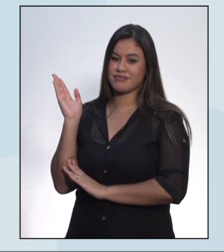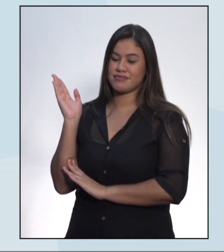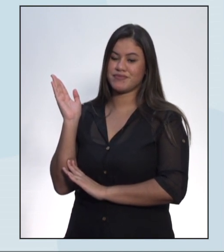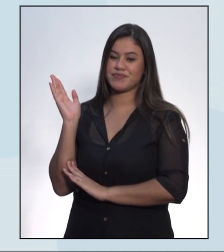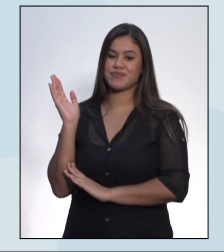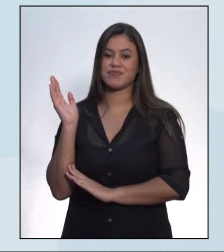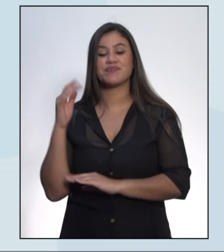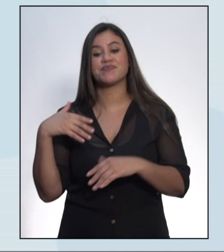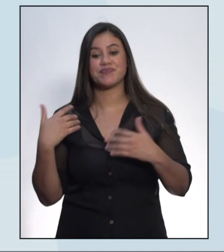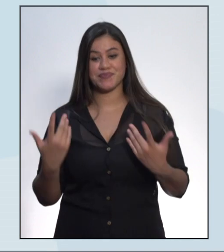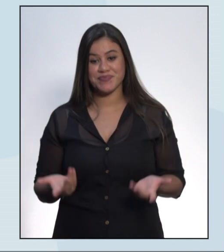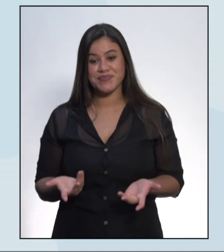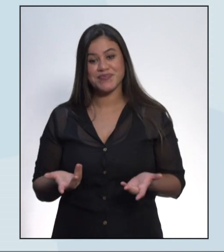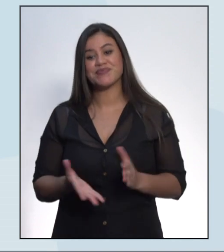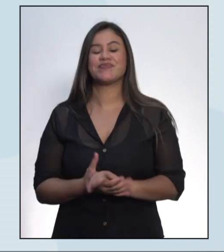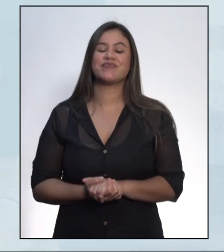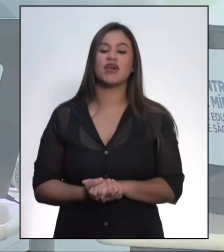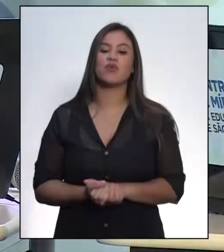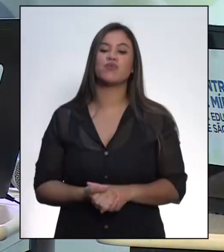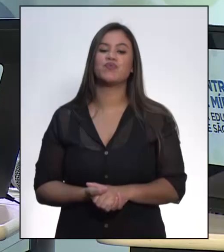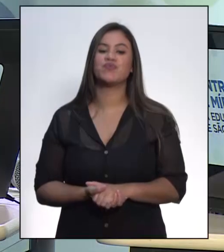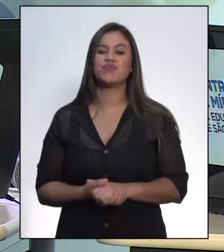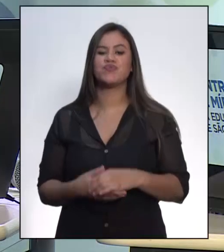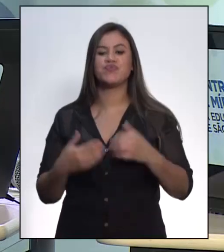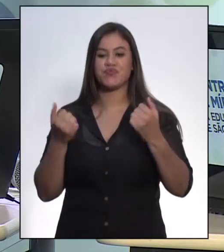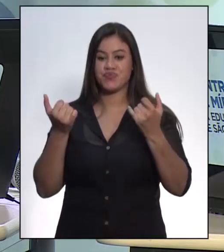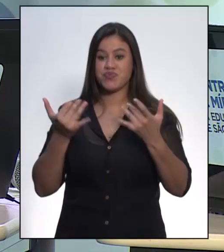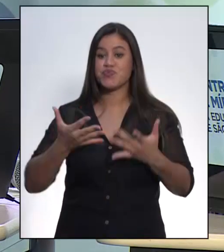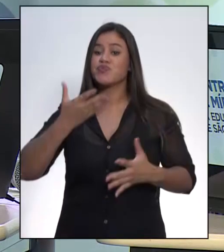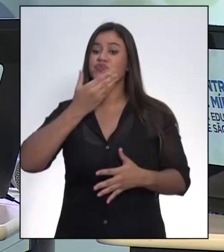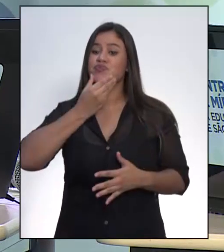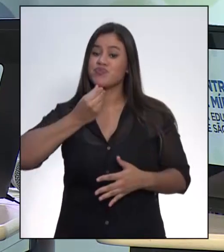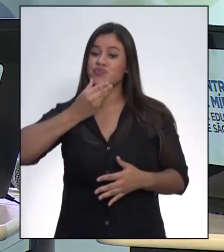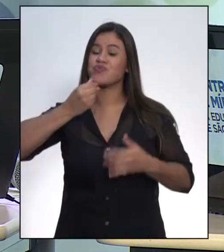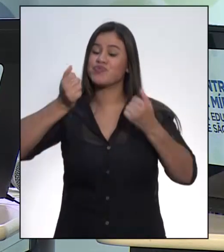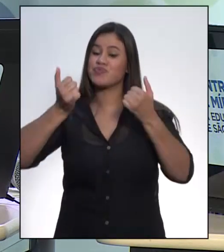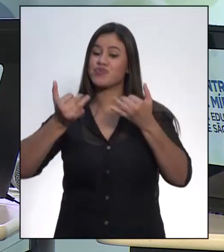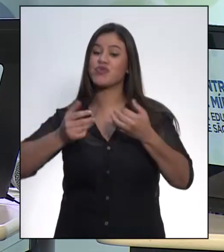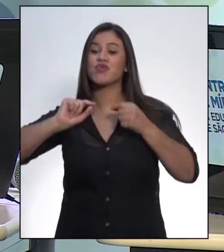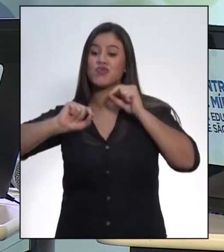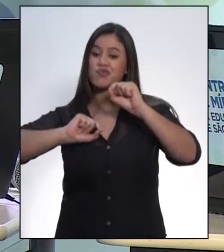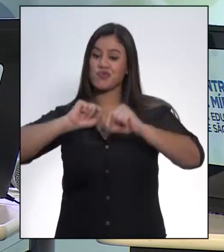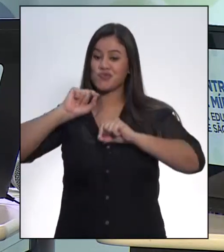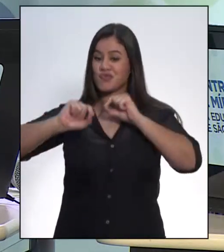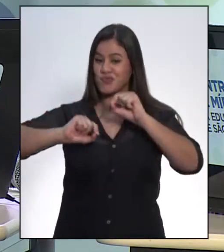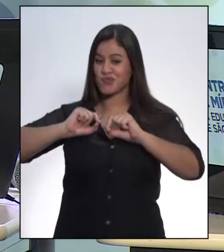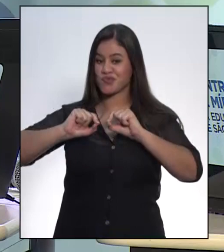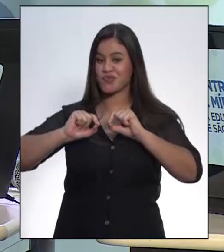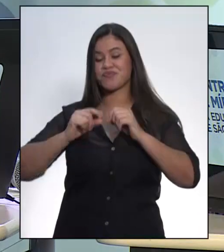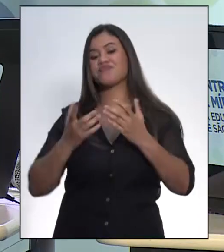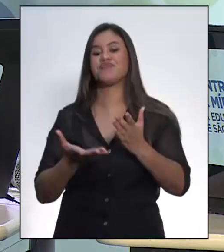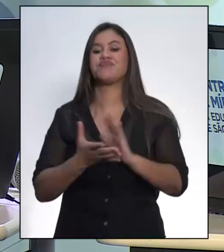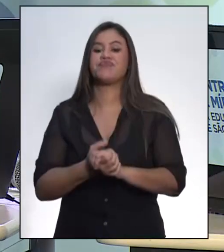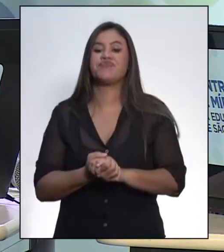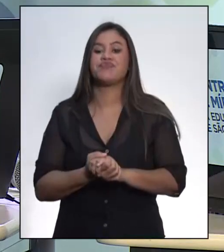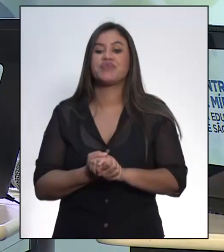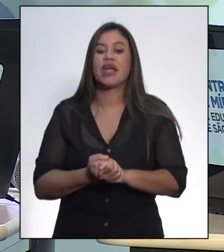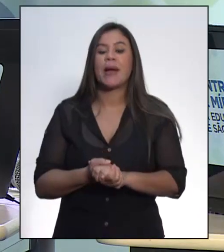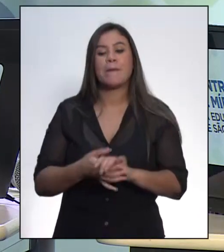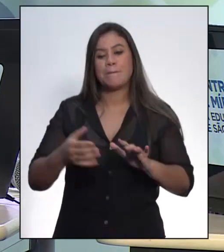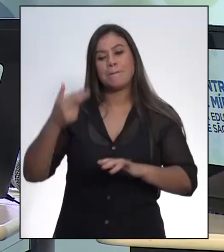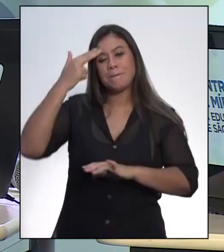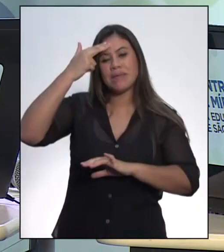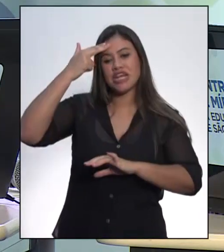equilíbrio. Então, ó, voltando aqui, o que o Le Chatelier quis dizer? Um jeitinho bem prático. Imagina só que você chegou lá